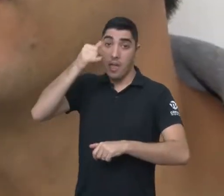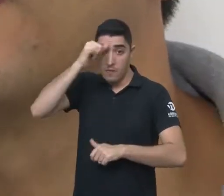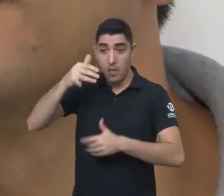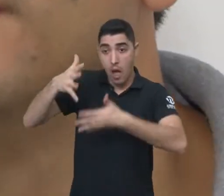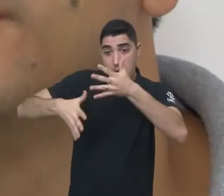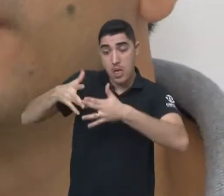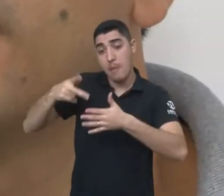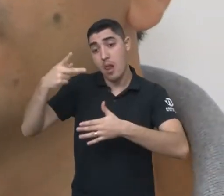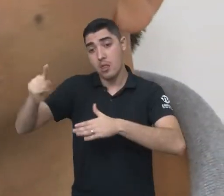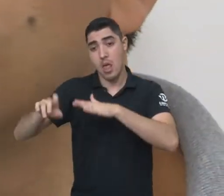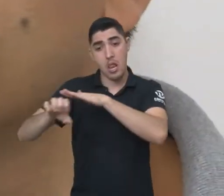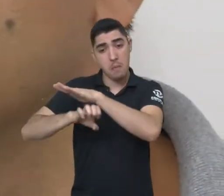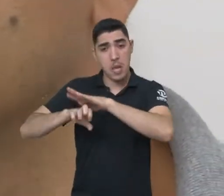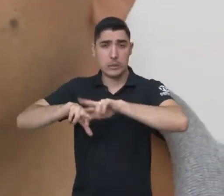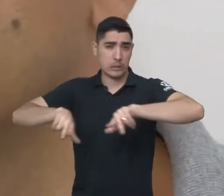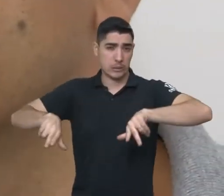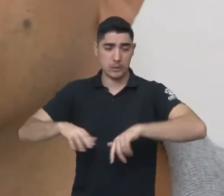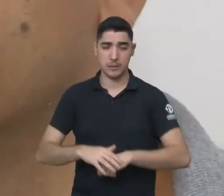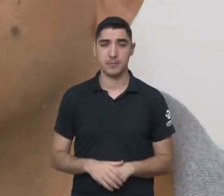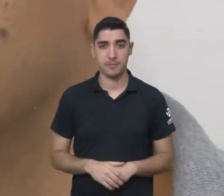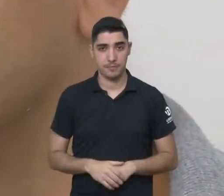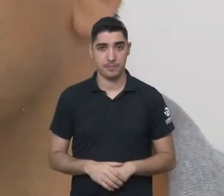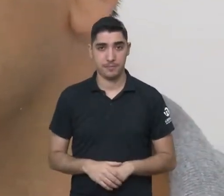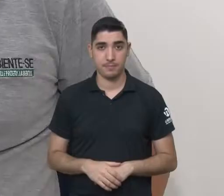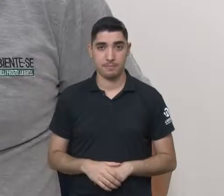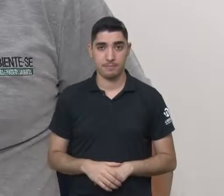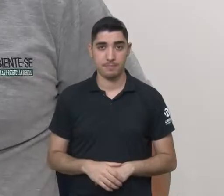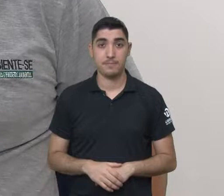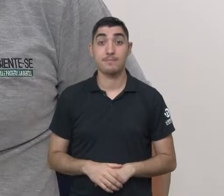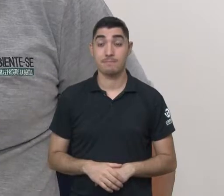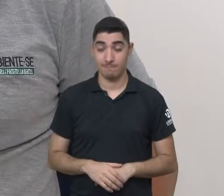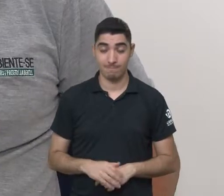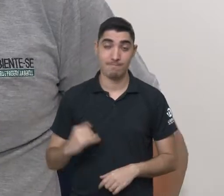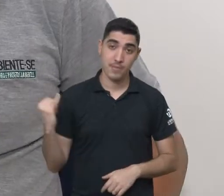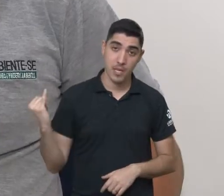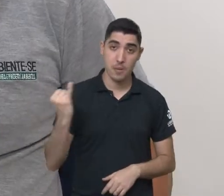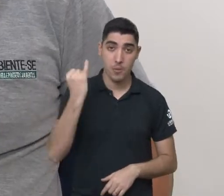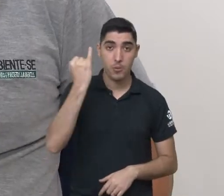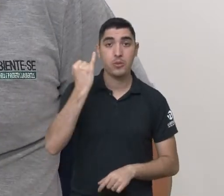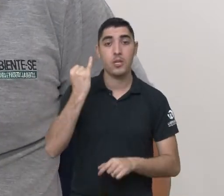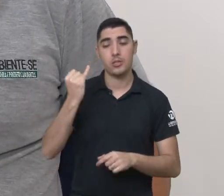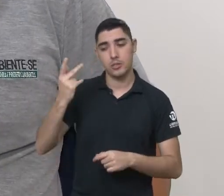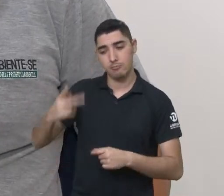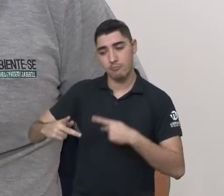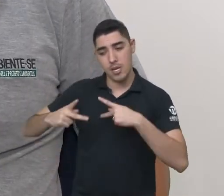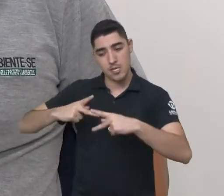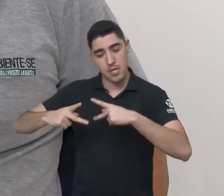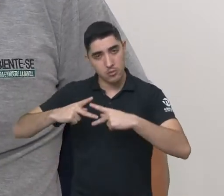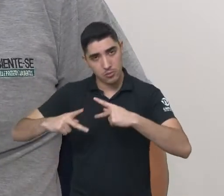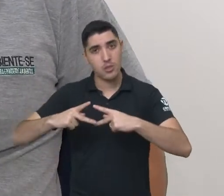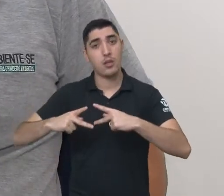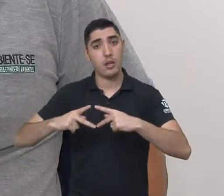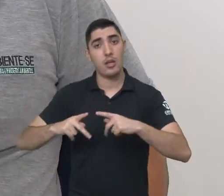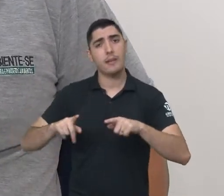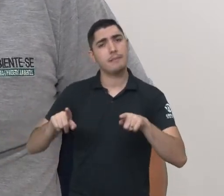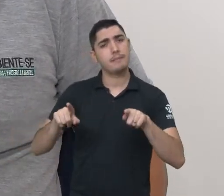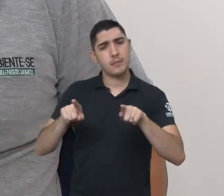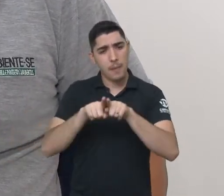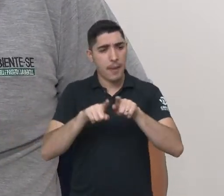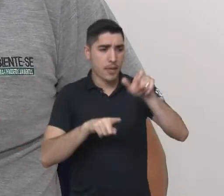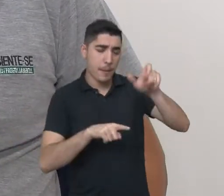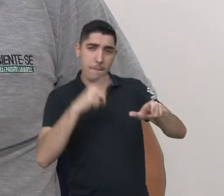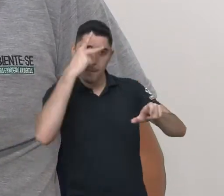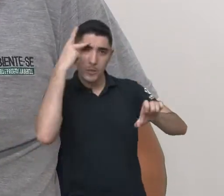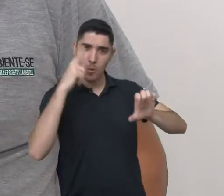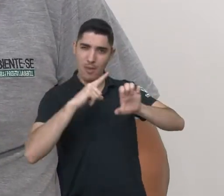seu empreendimento sem prejudicar o meio ambiente. É importante para o município, né, e